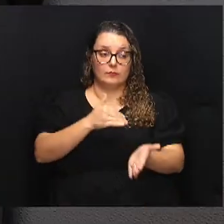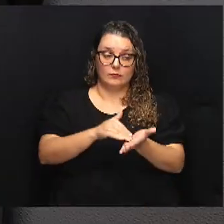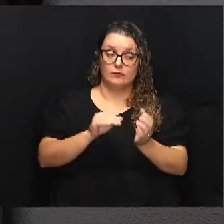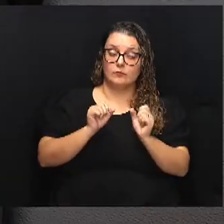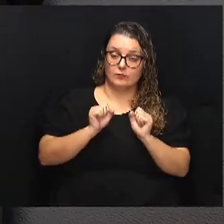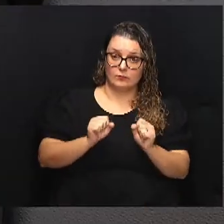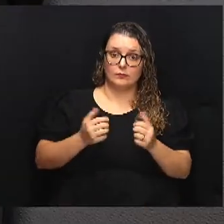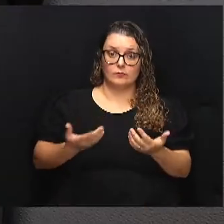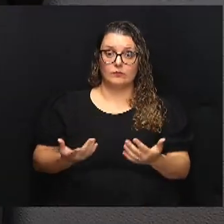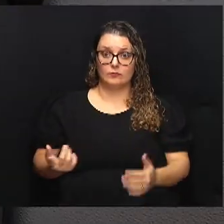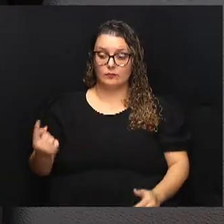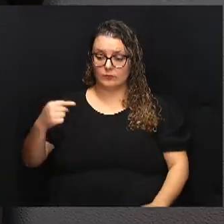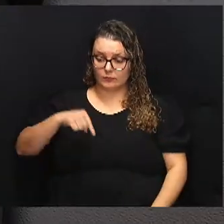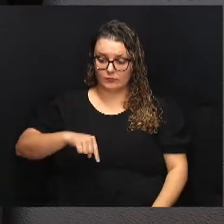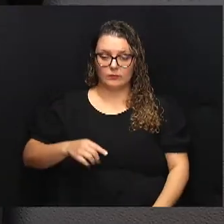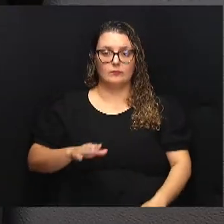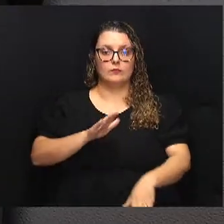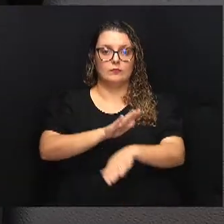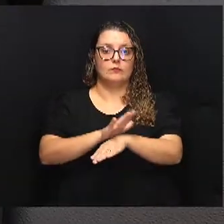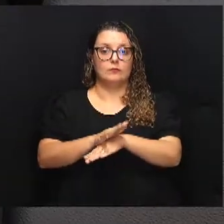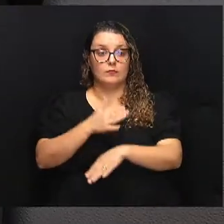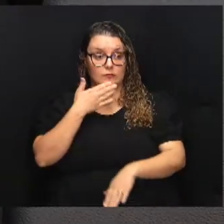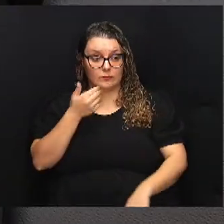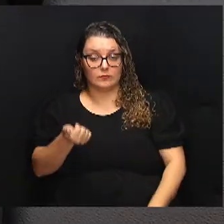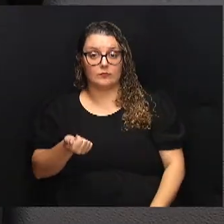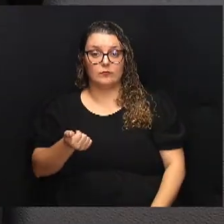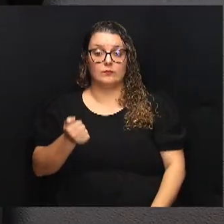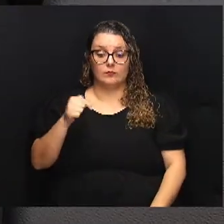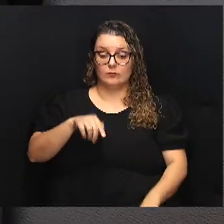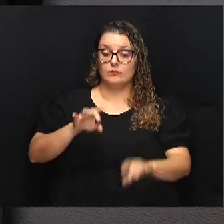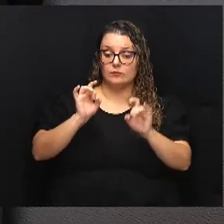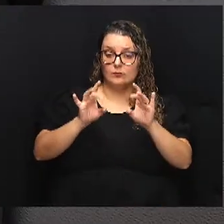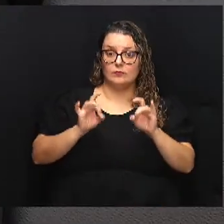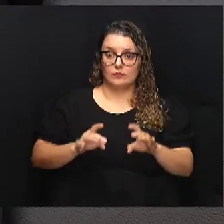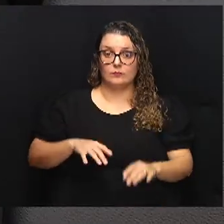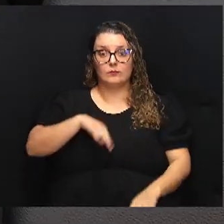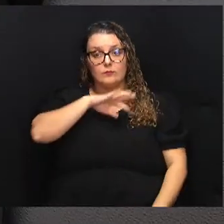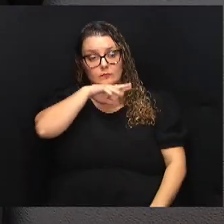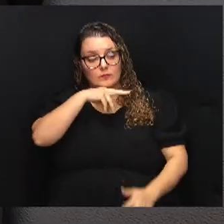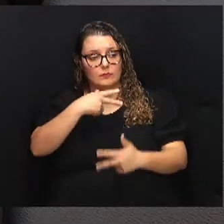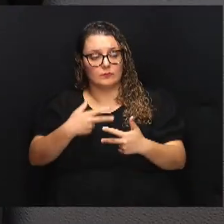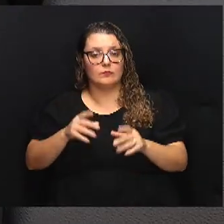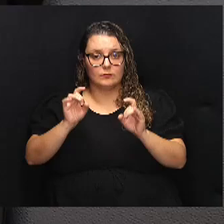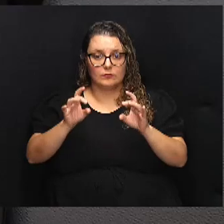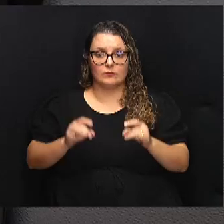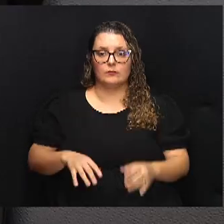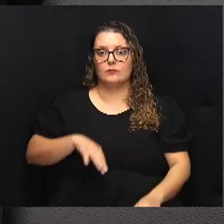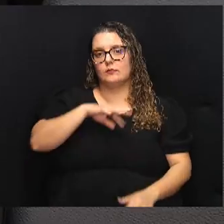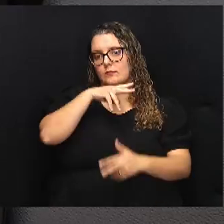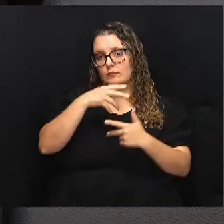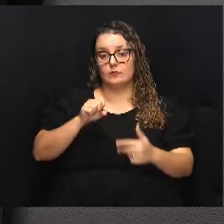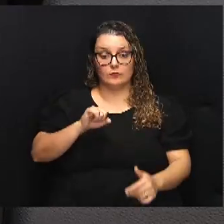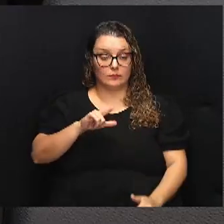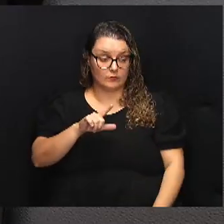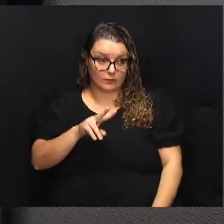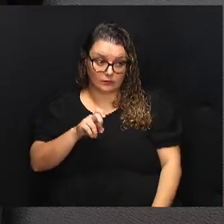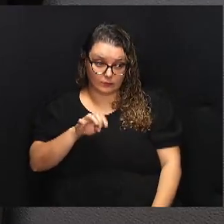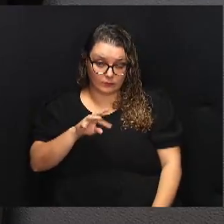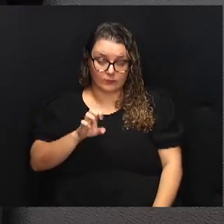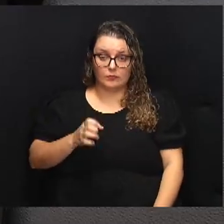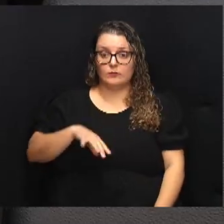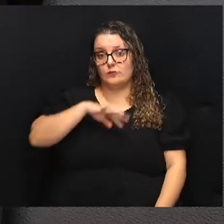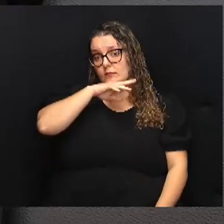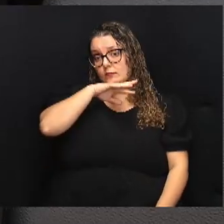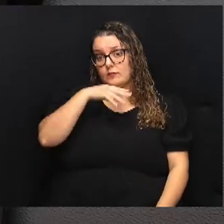poderia vir ajudar, melhorar, né? Fosse específico para a causa animal ali, animais silvestres,